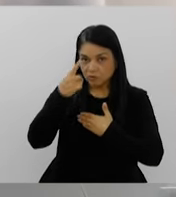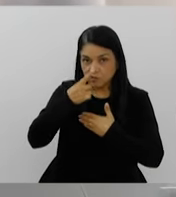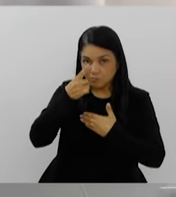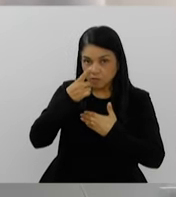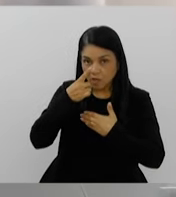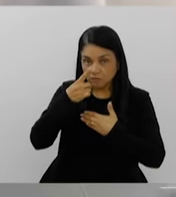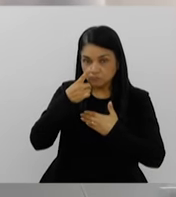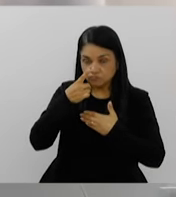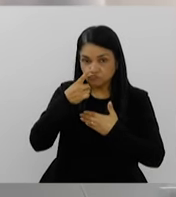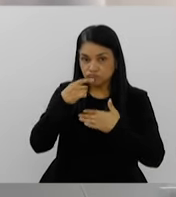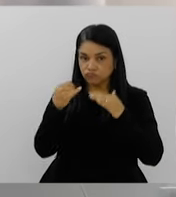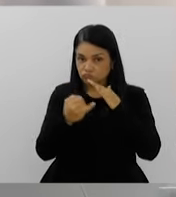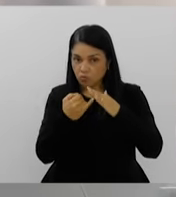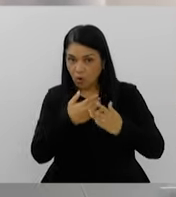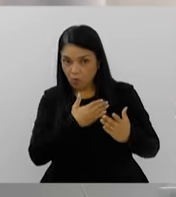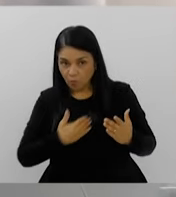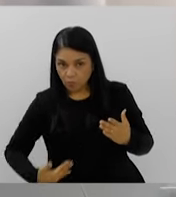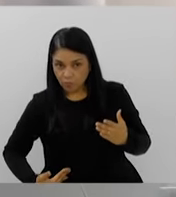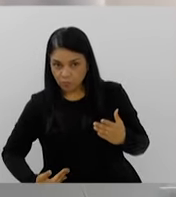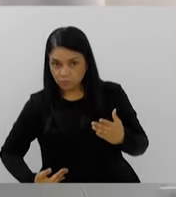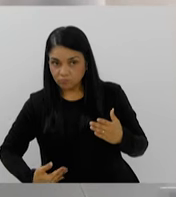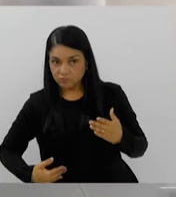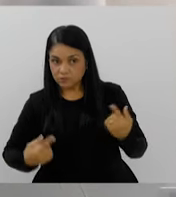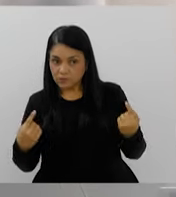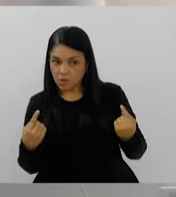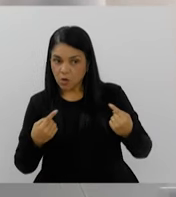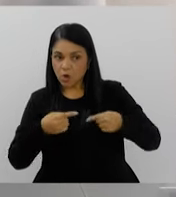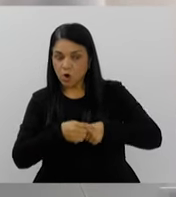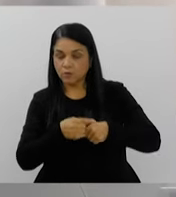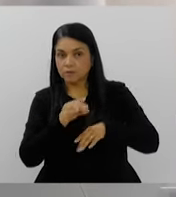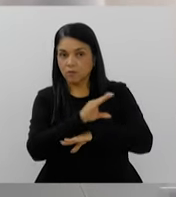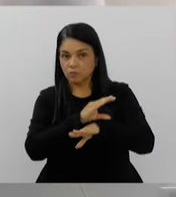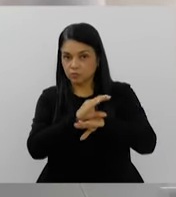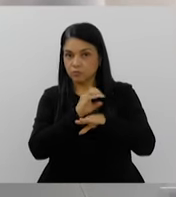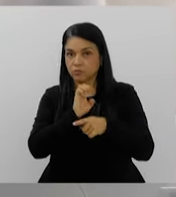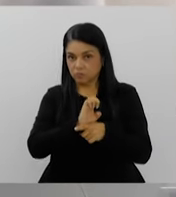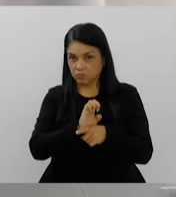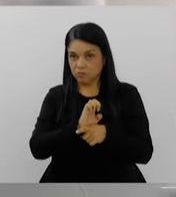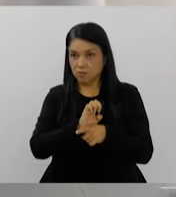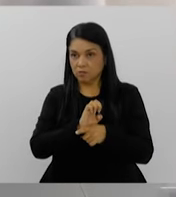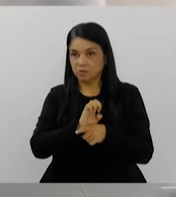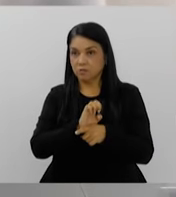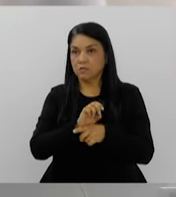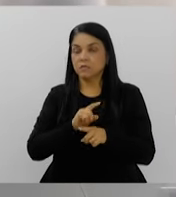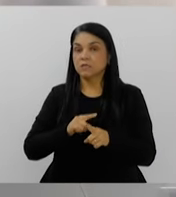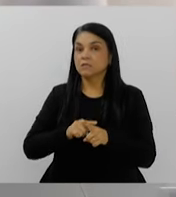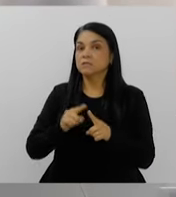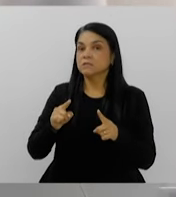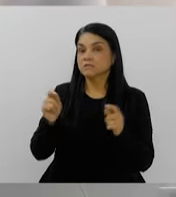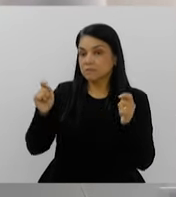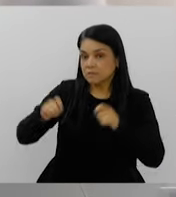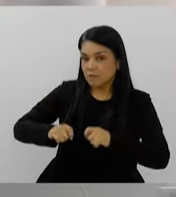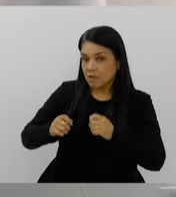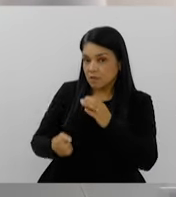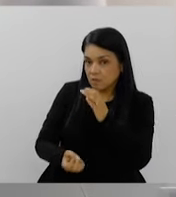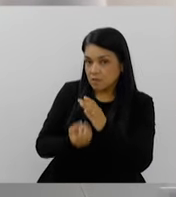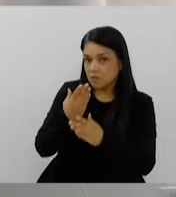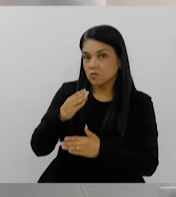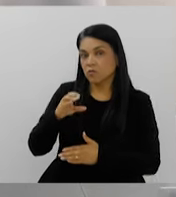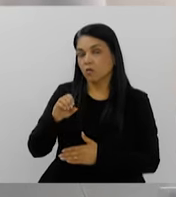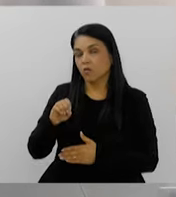público, obviamente que não. Contraria expressamente a Constituição do Estado. Mas se nos cabe a criação de